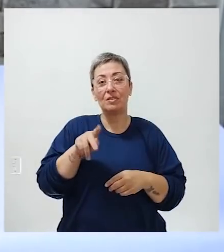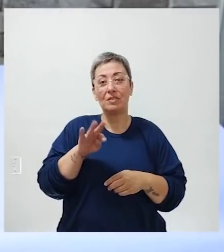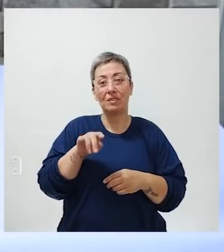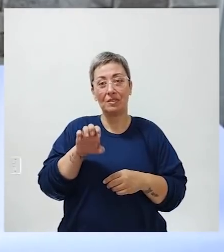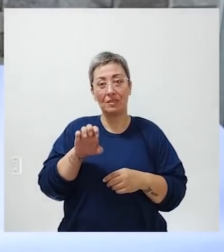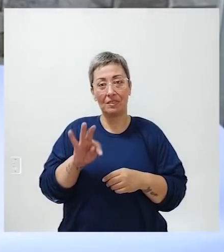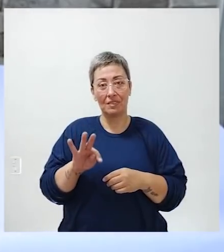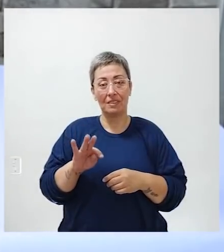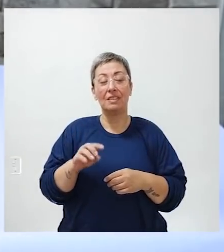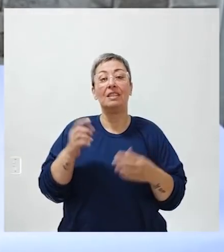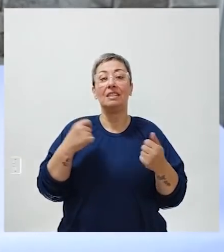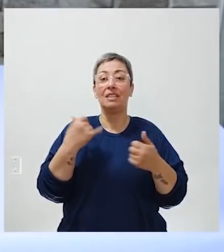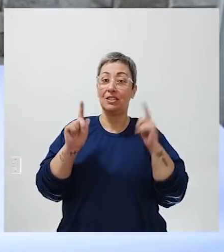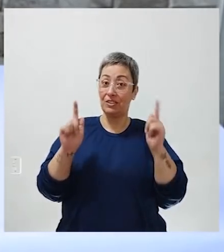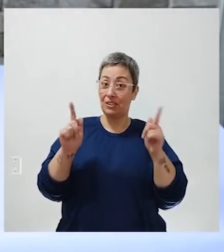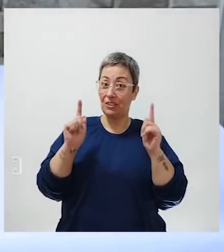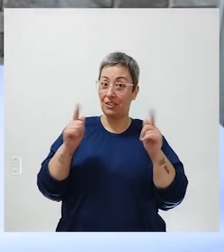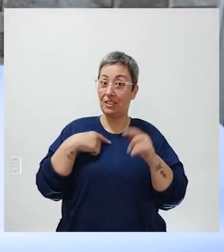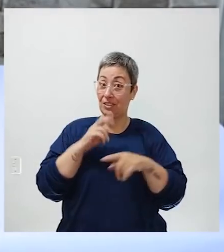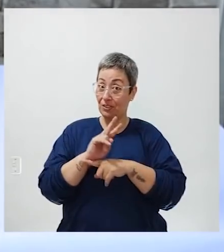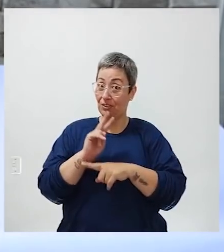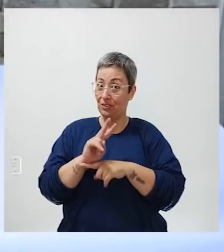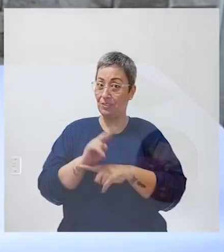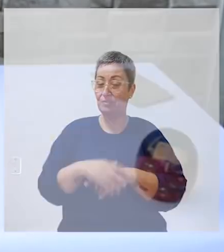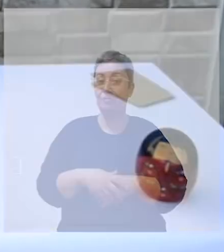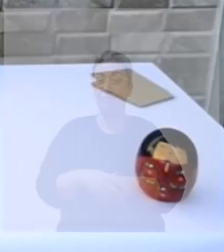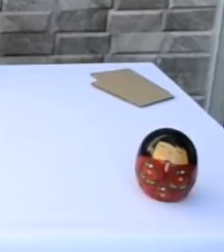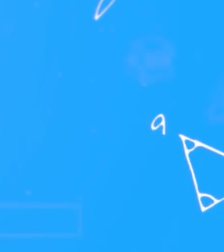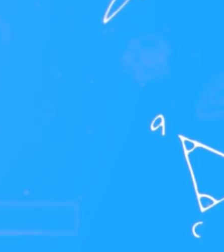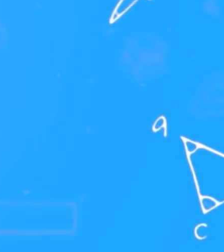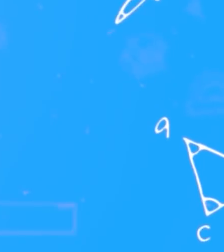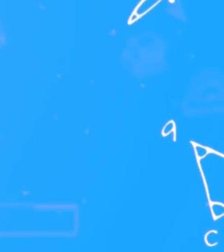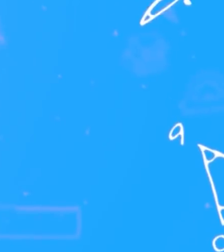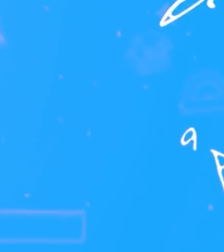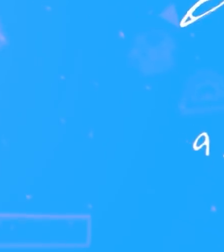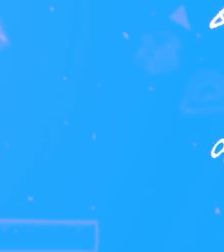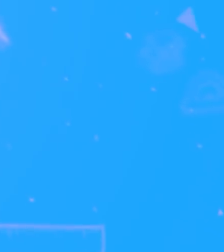beijo da Probete. Divirtam-se e se cuidem!